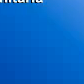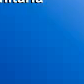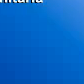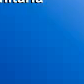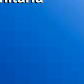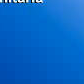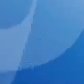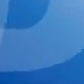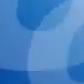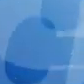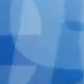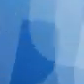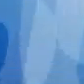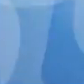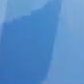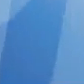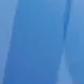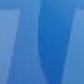CDU.